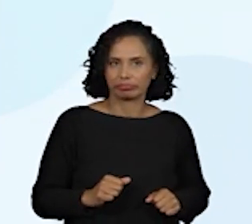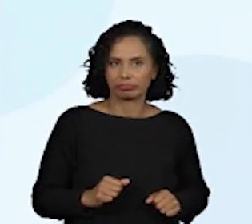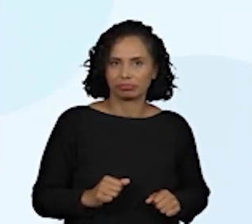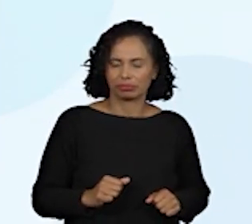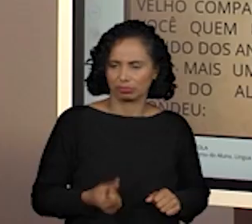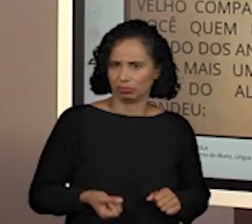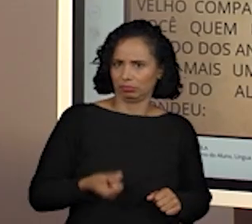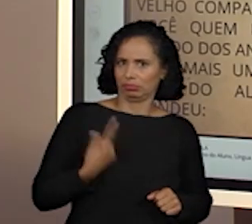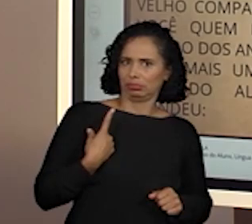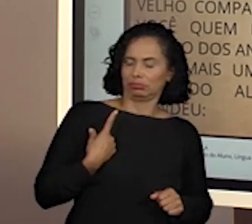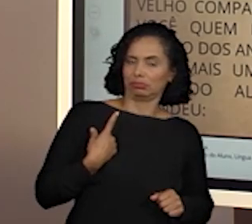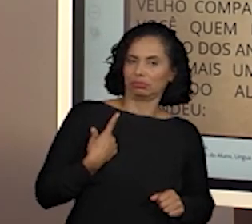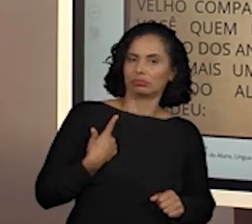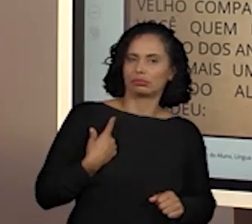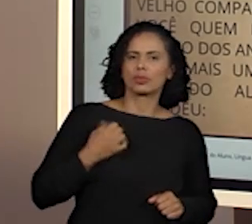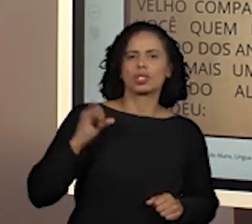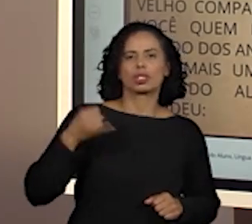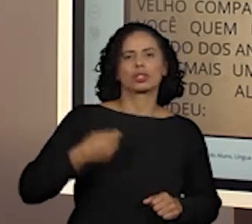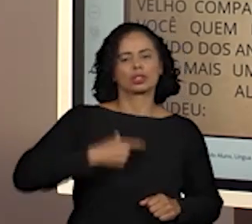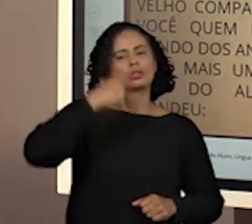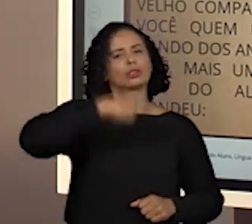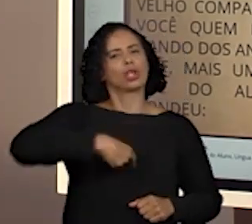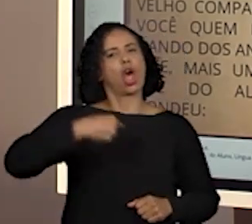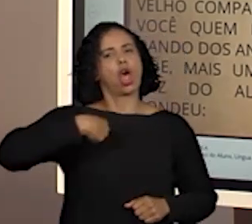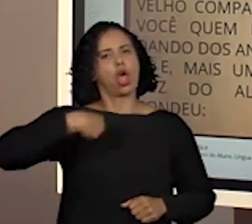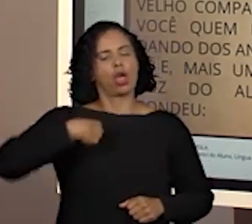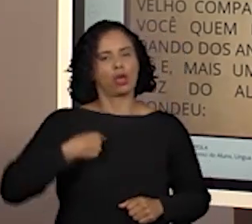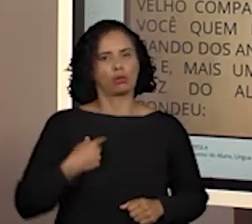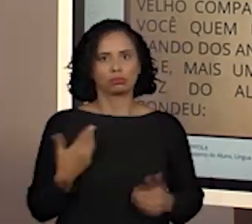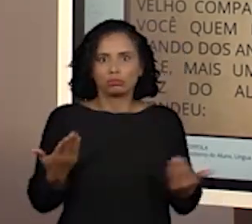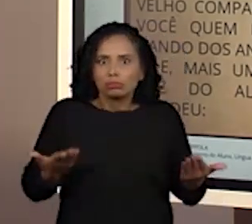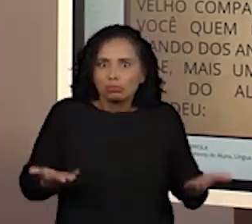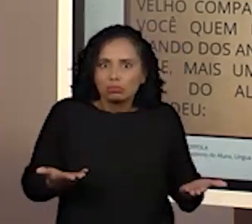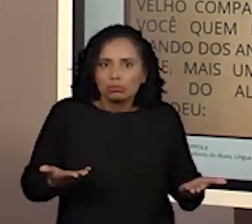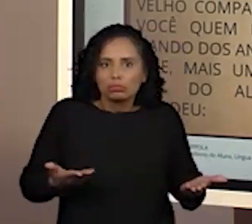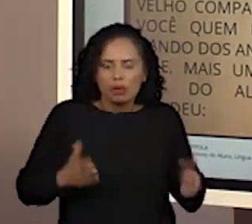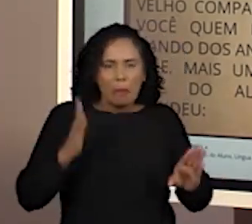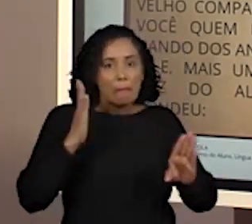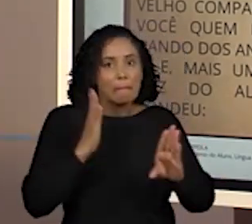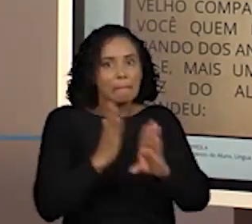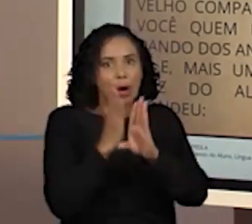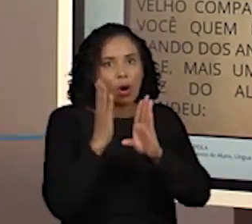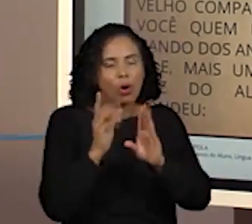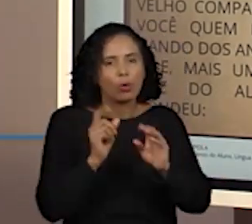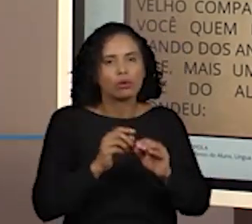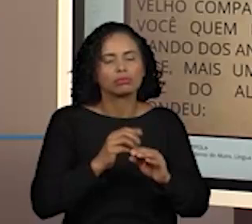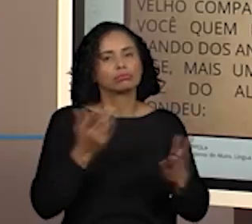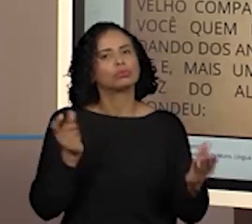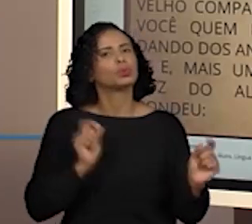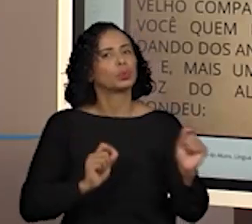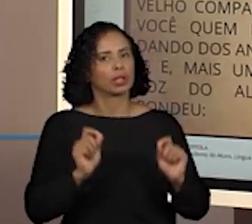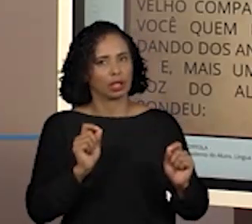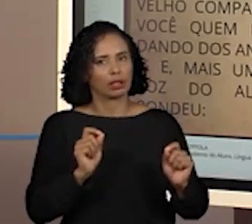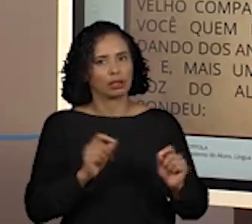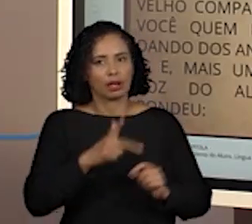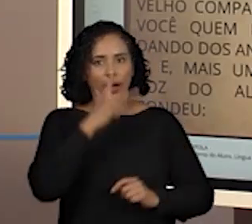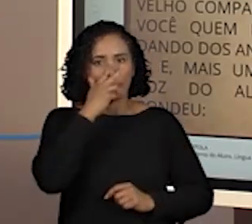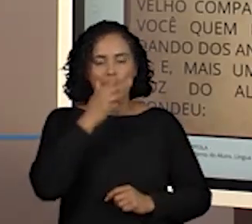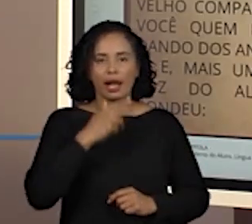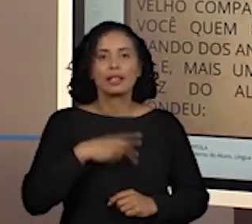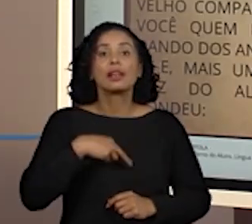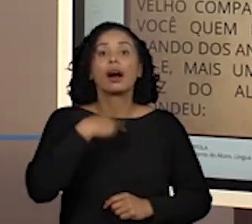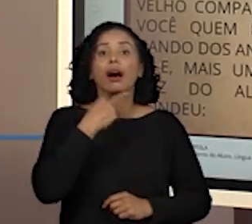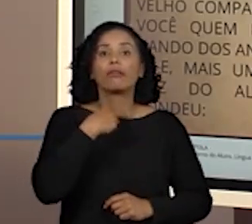eu. Mas a resposta nos ajudou a entender que a voz era daquele